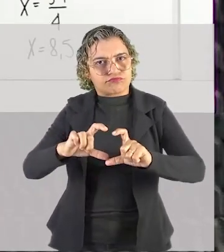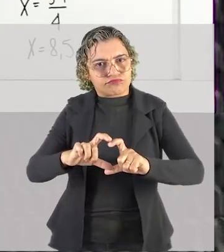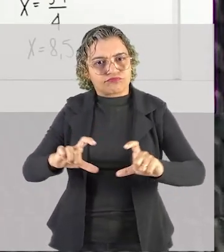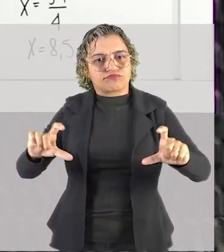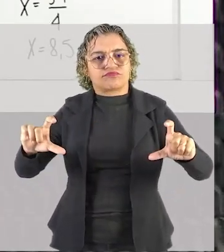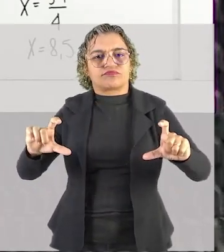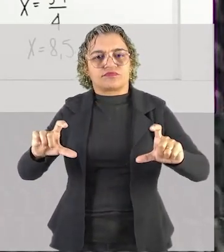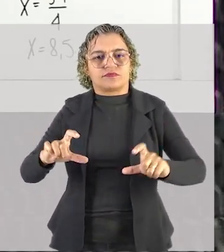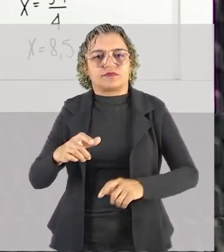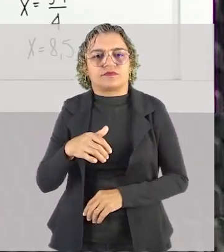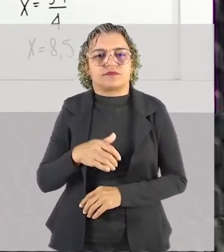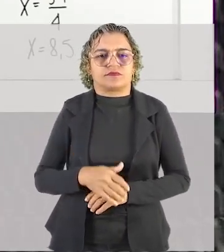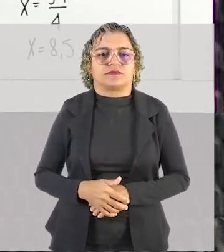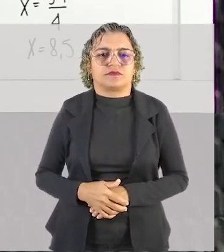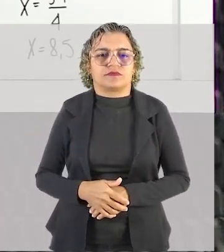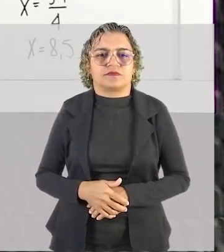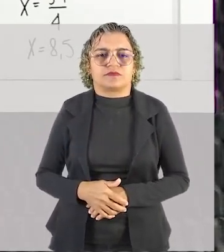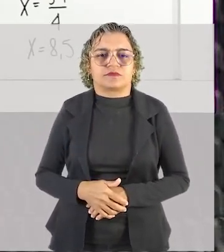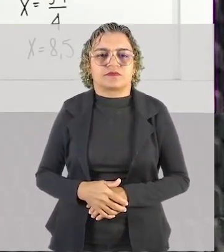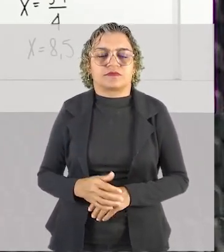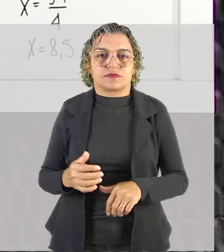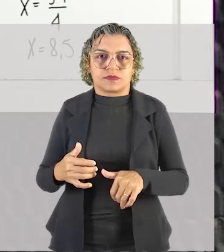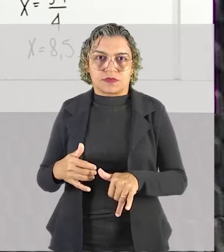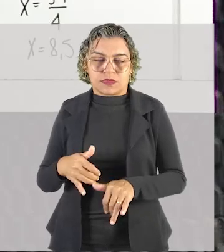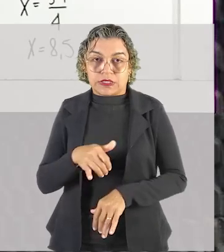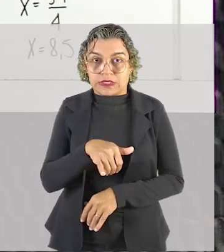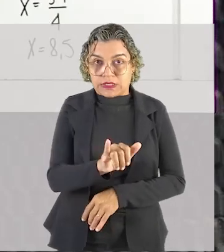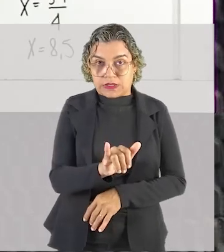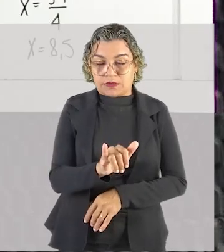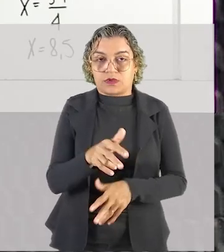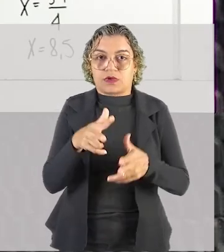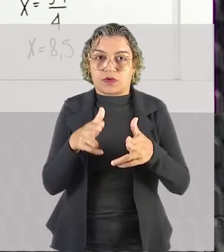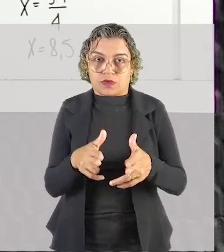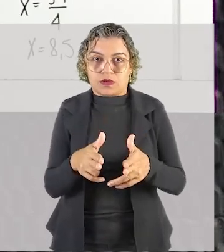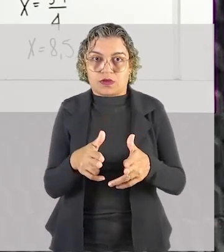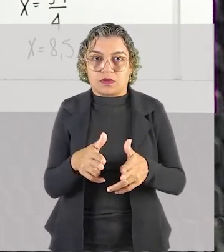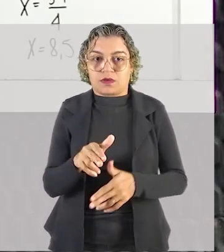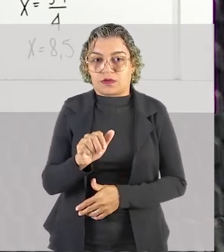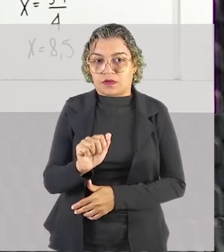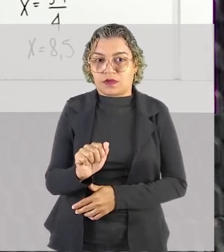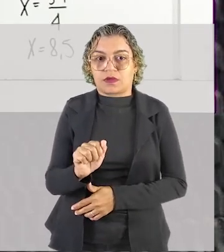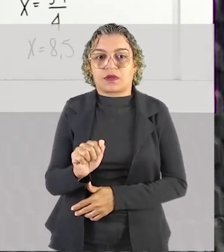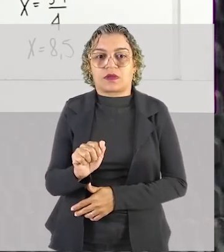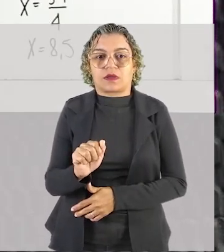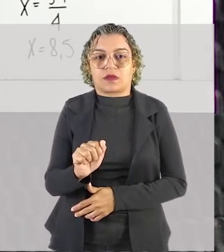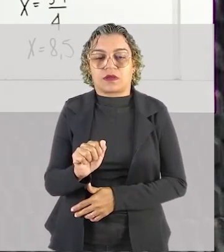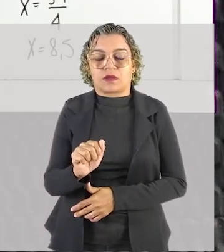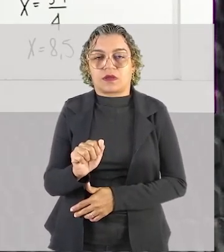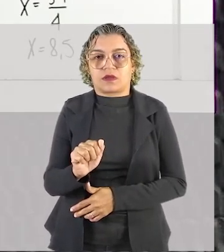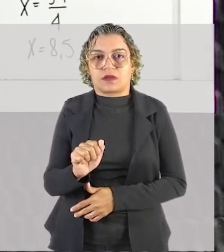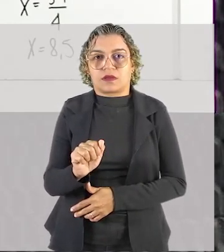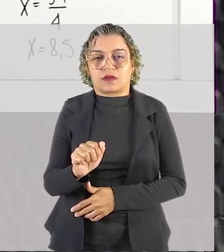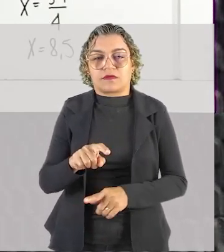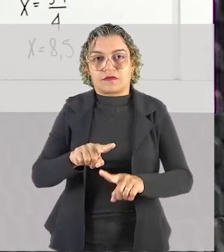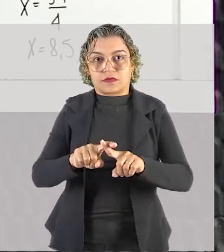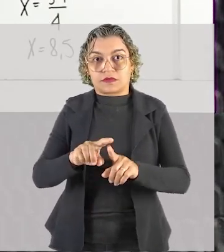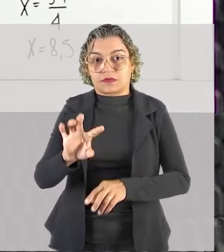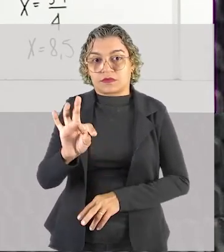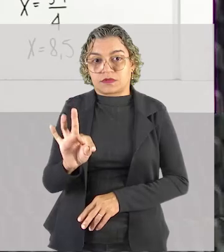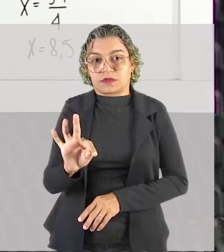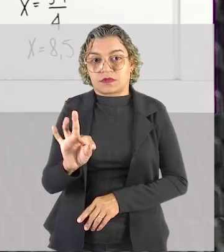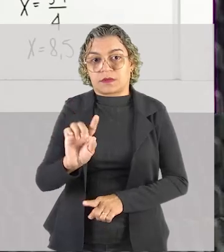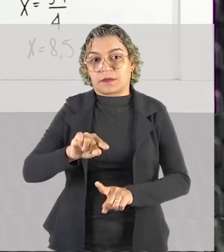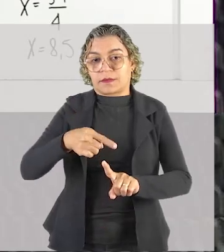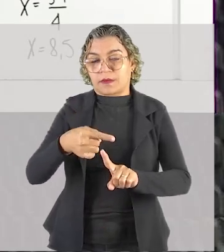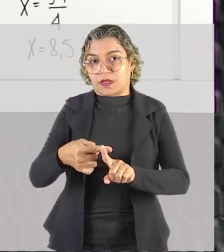forma y igual a... O nosso x aqui ele chamou de t, não tem problema, mais o b.